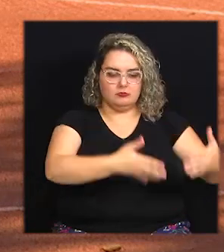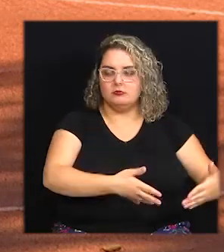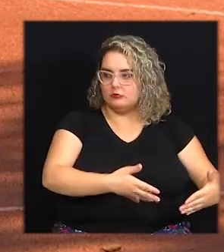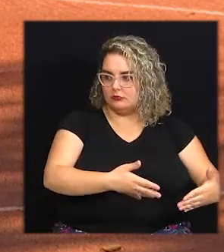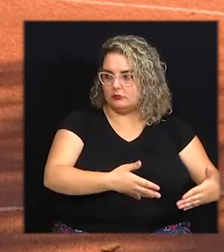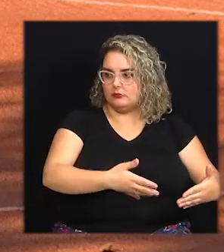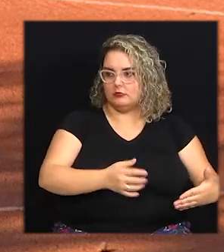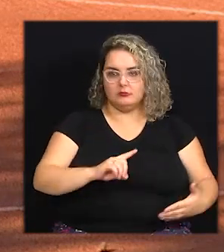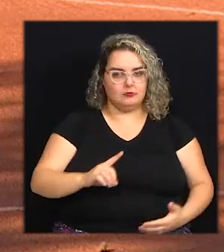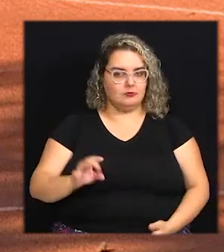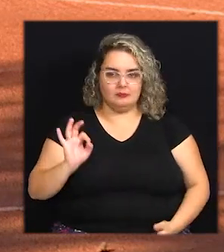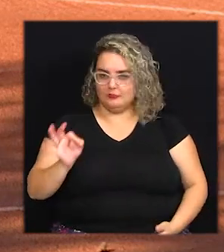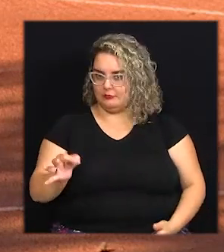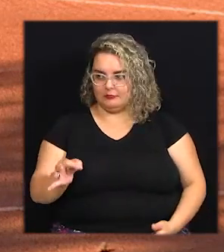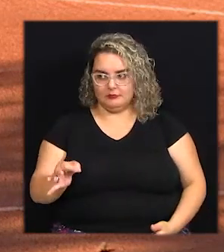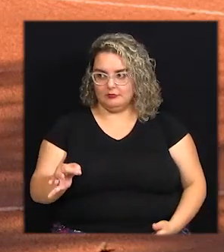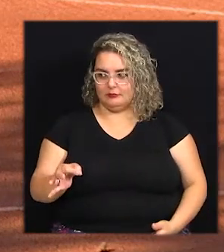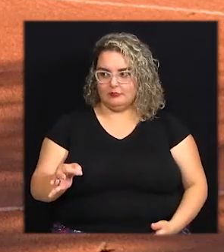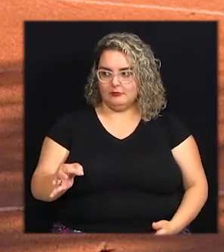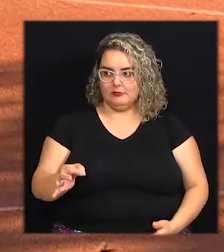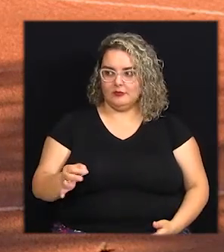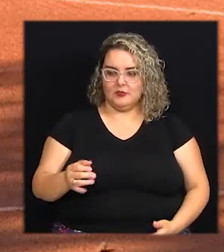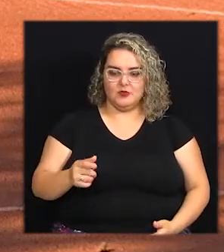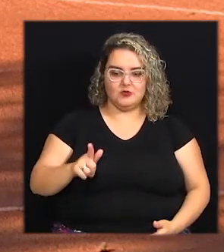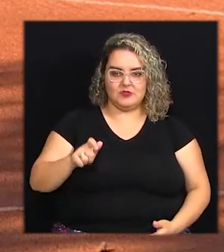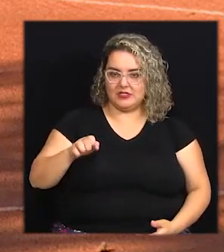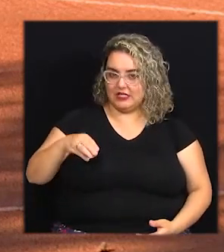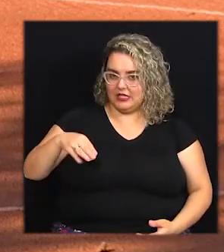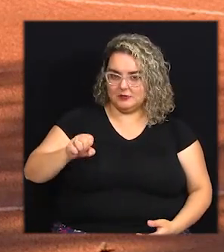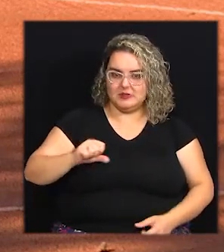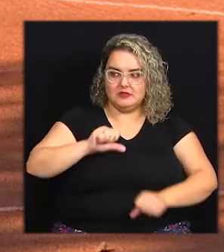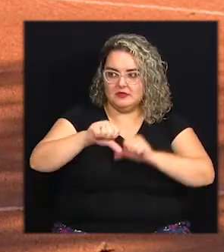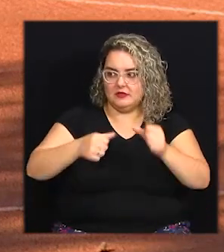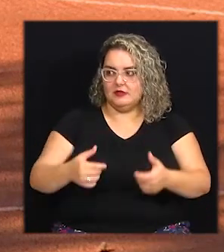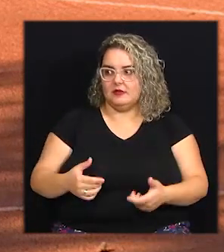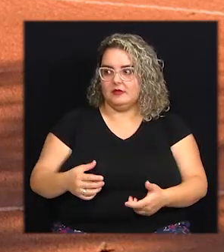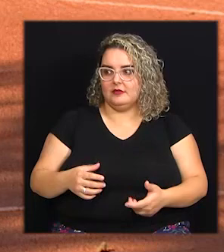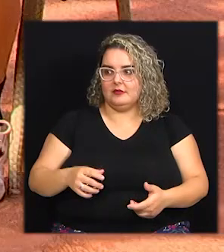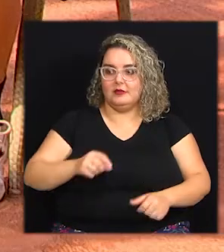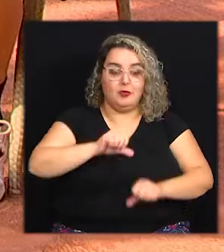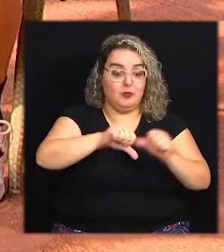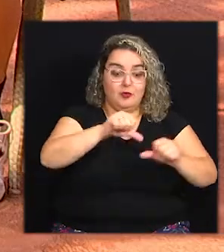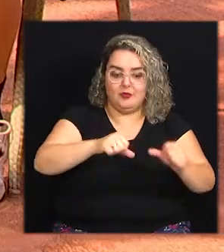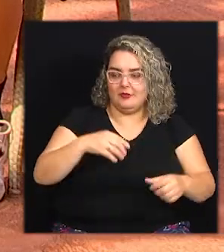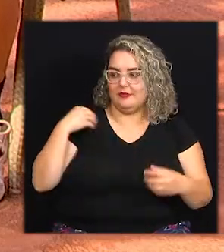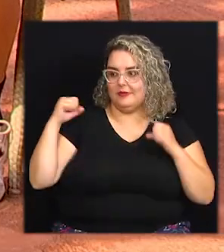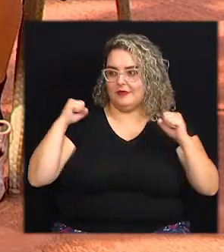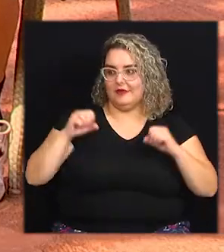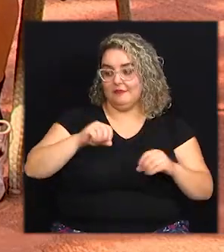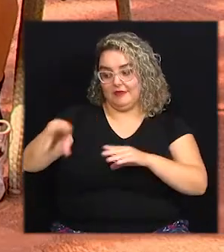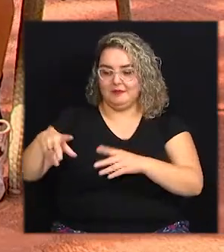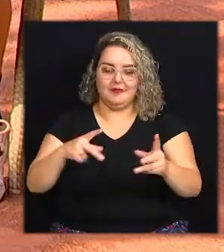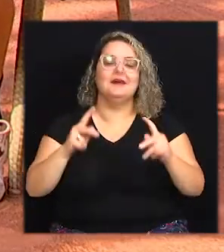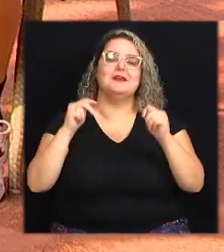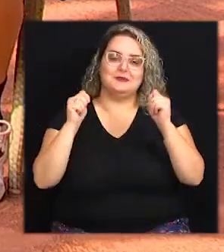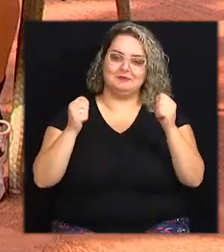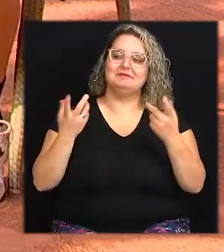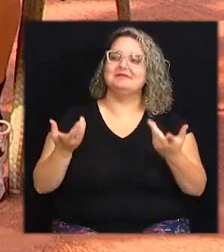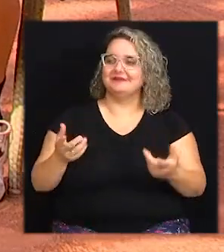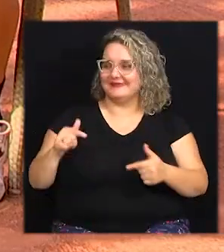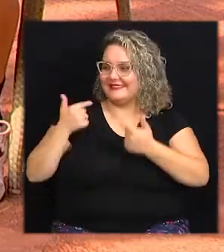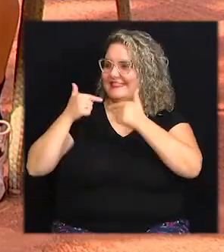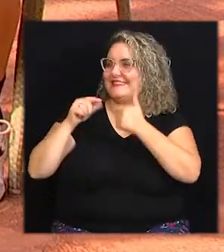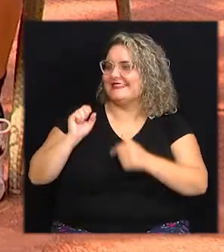colocar a toalha e não deu certo nos games da virada, na próxima virada eu busco colocar em outro lugar. Sempre tem uma